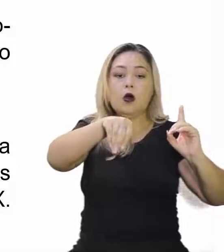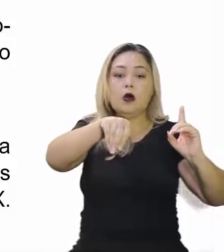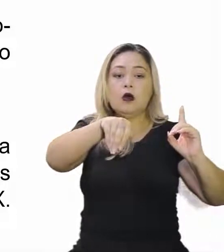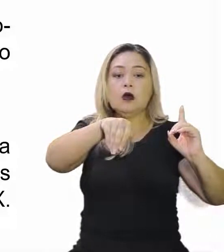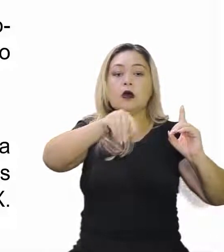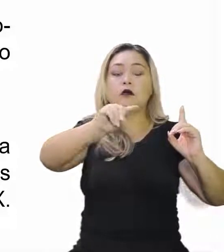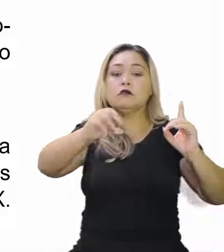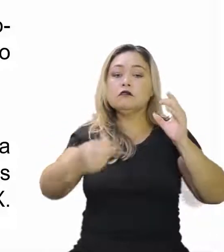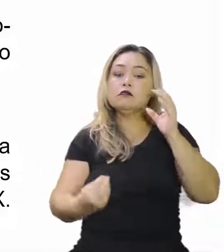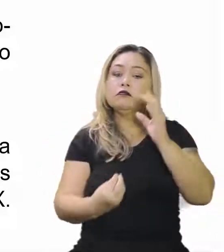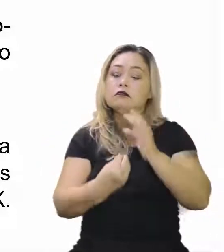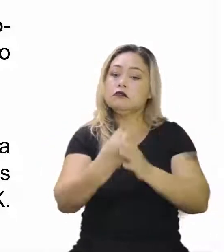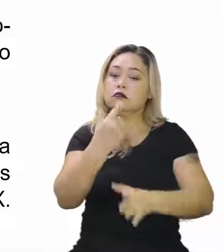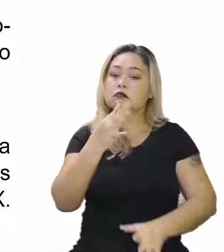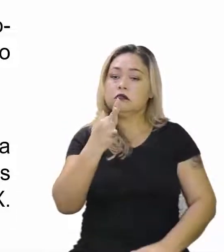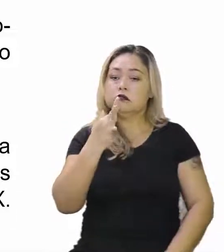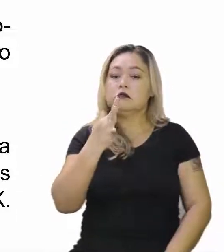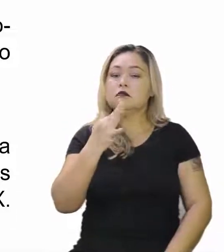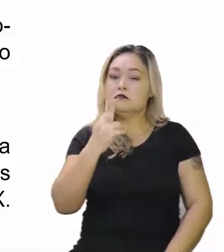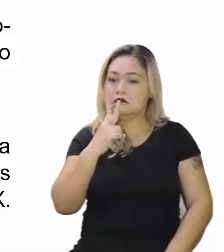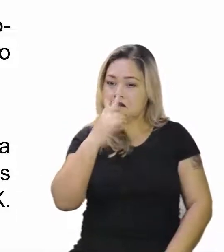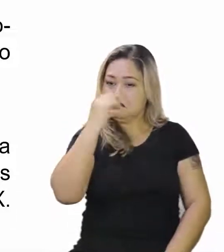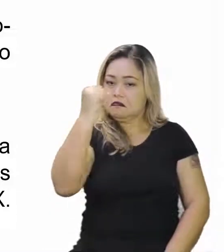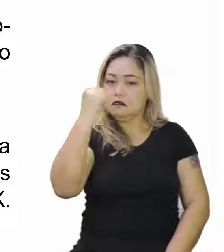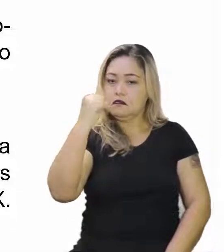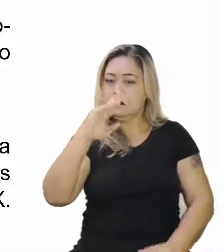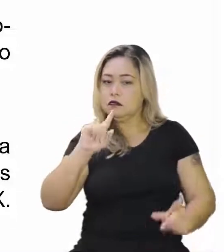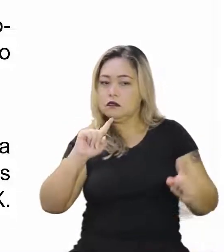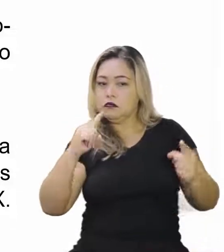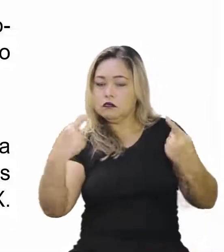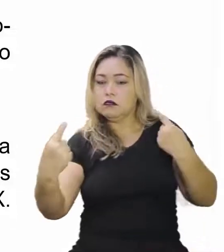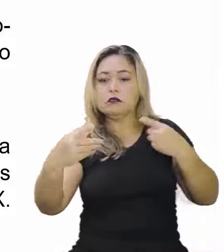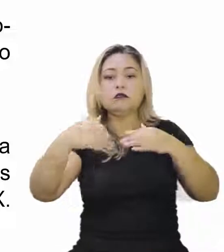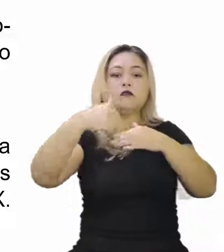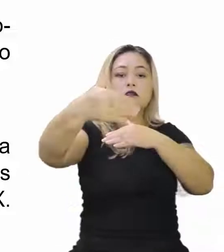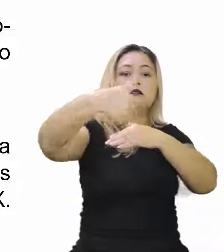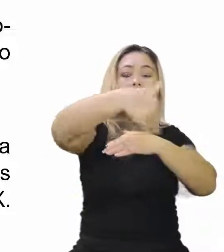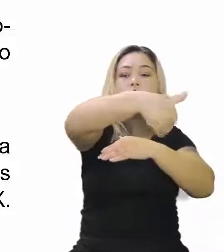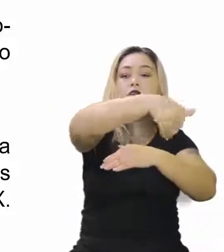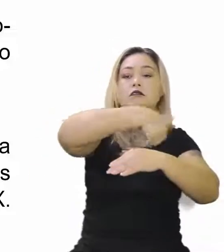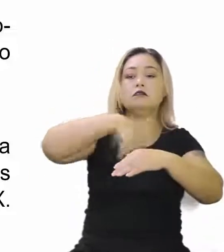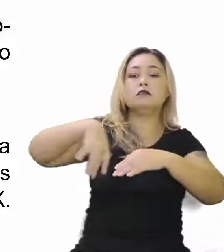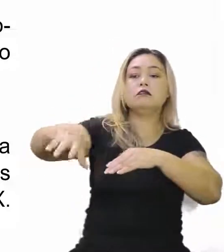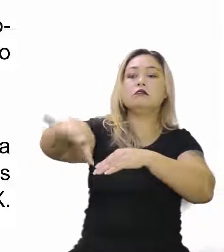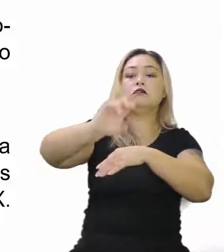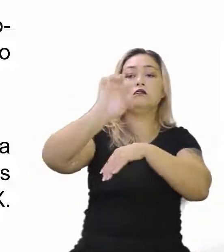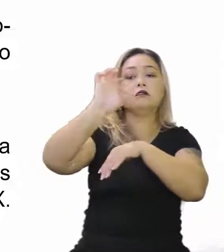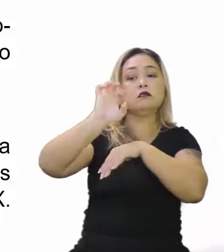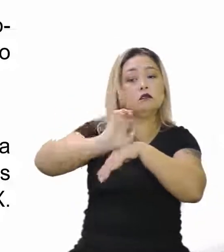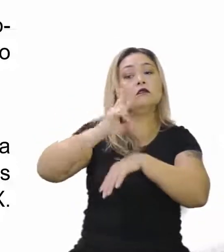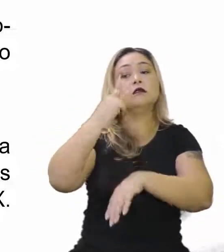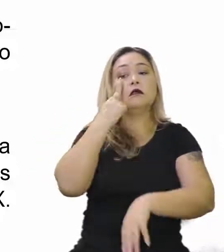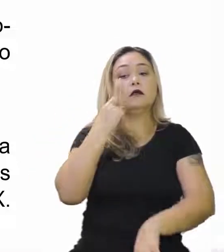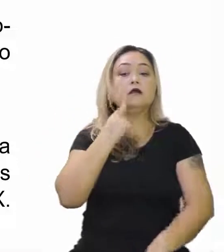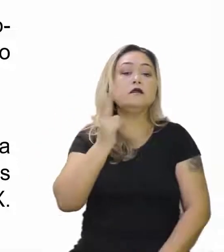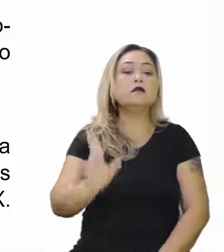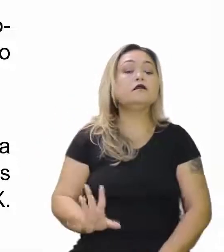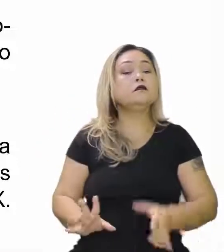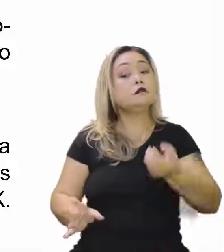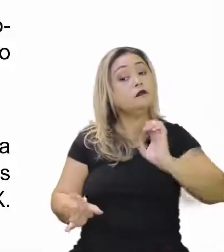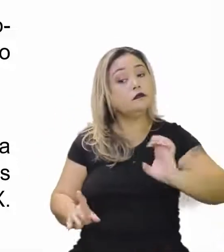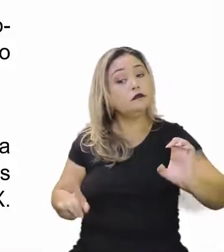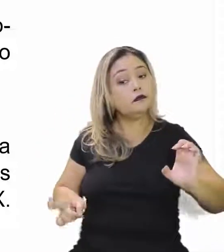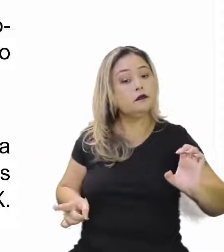território, criando forte contraste com o restante do espaço rondoniense. E,